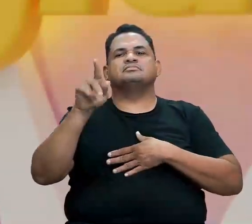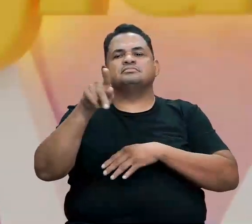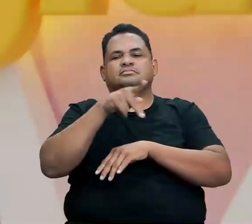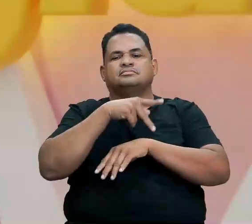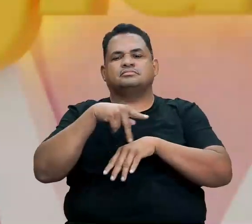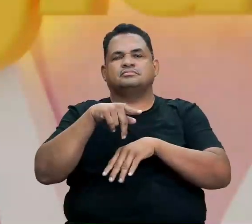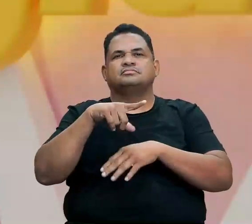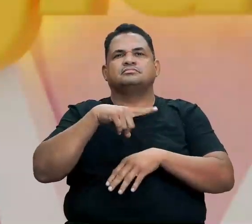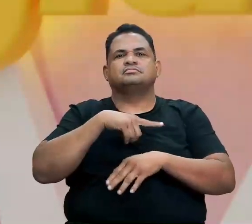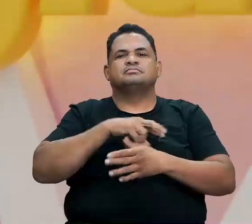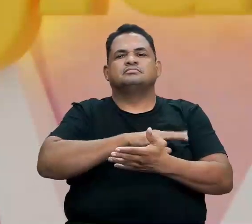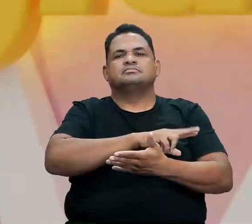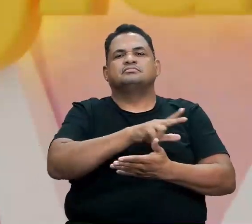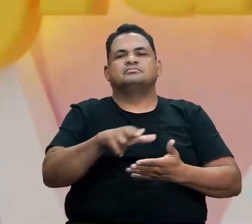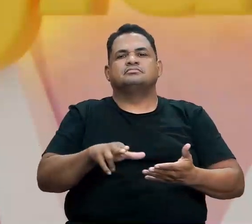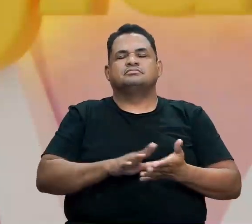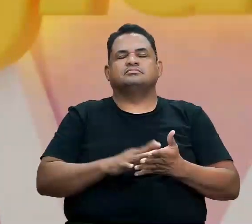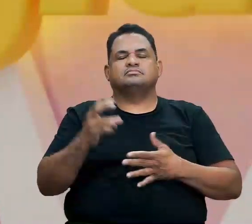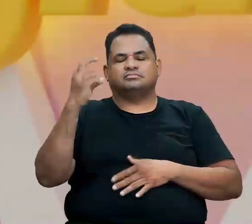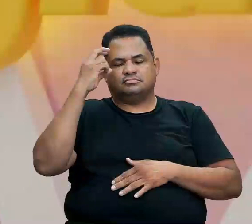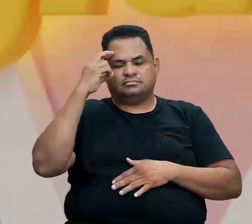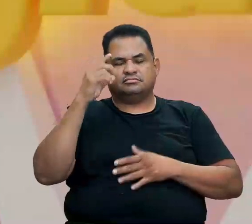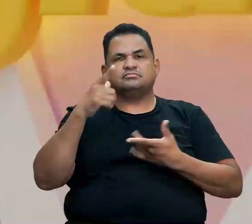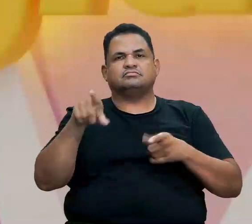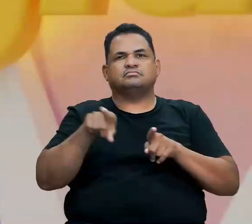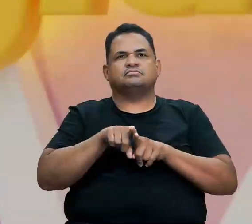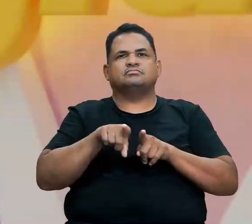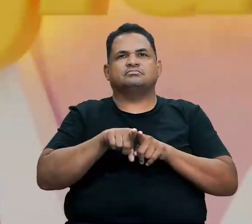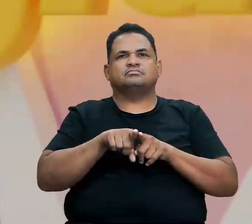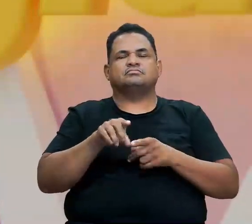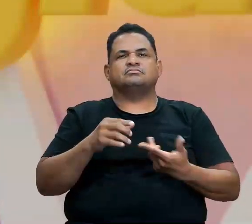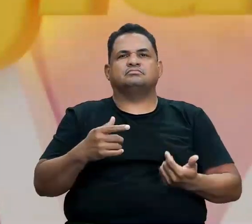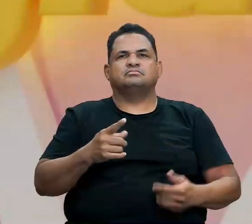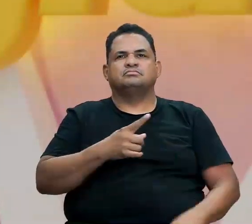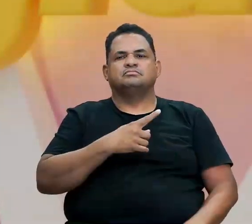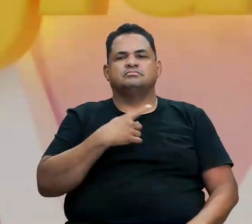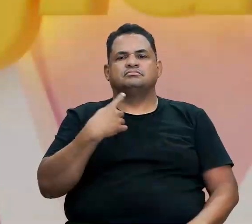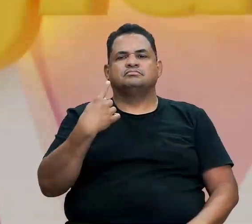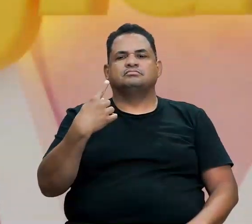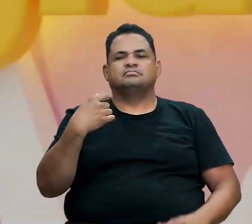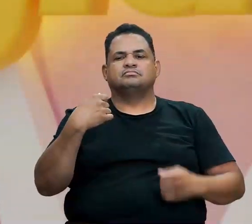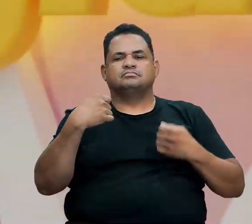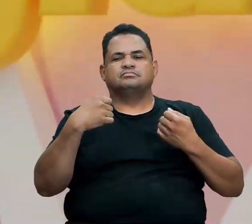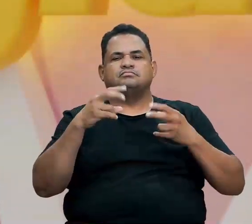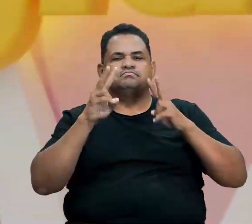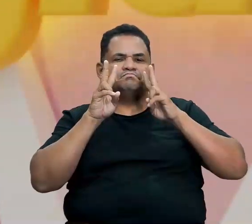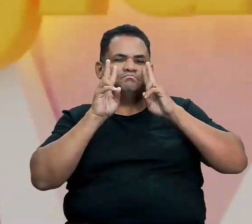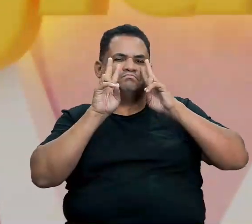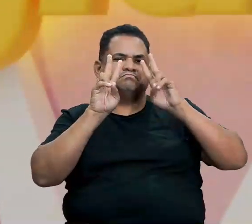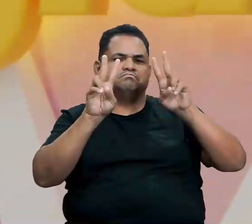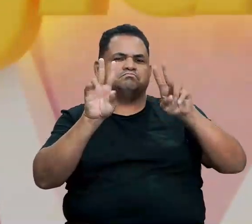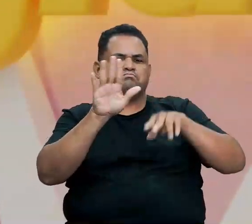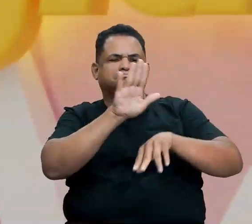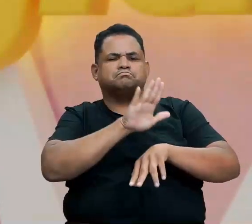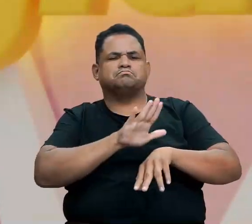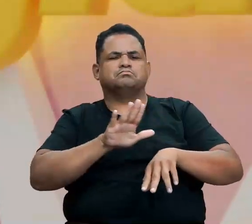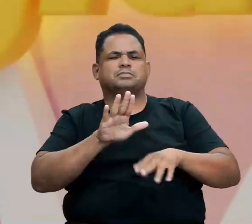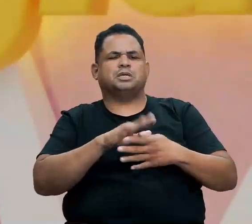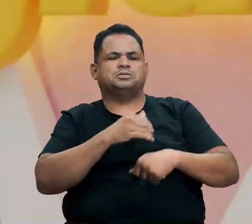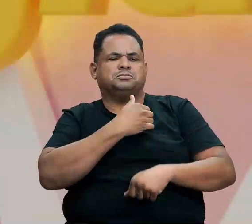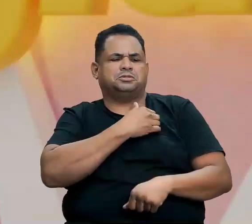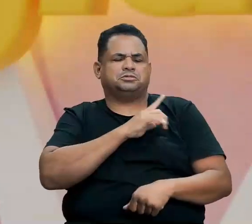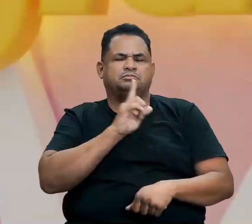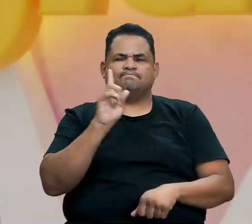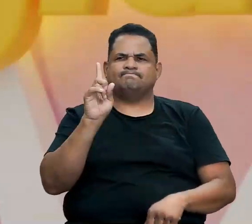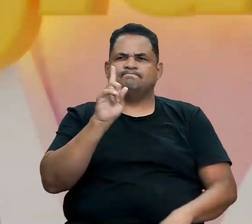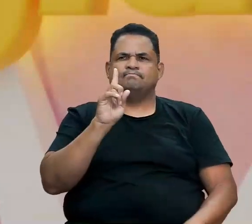têm essa diversidade muito grande. E aí, gente, a gente precisa ter um olhar não de preconceito, né?